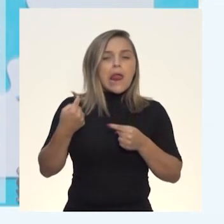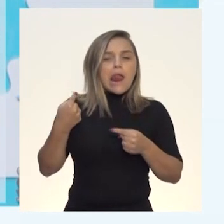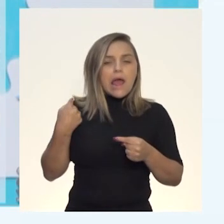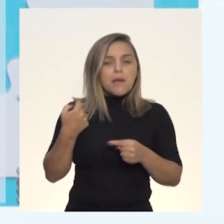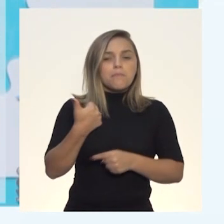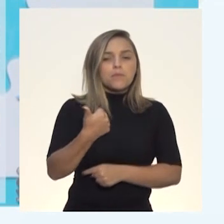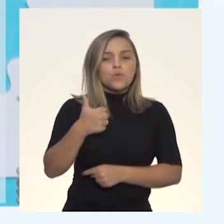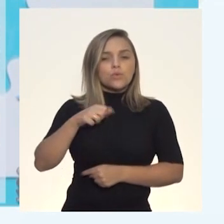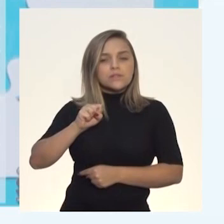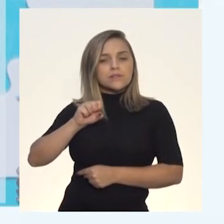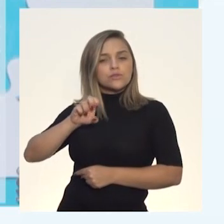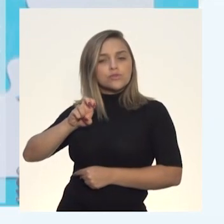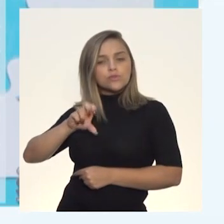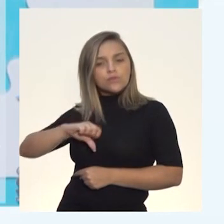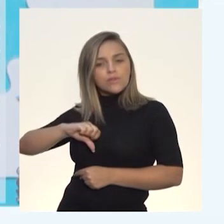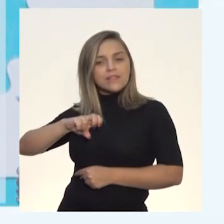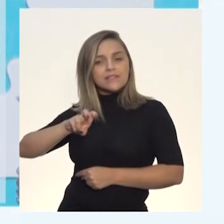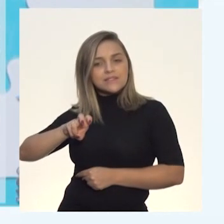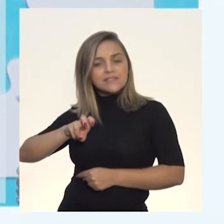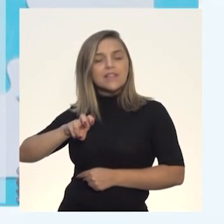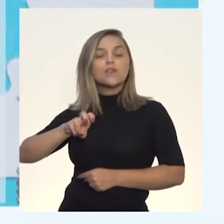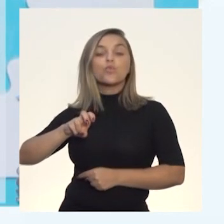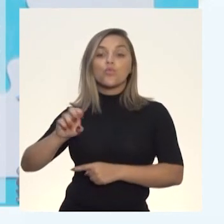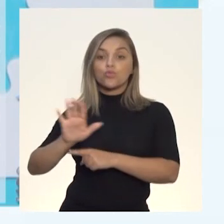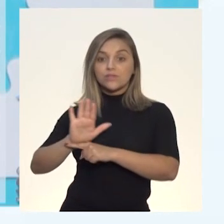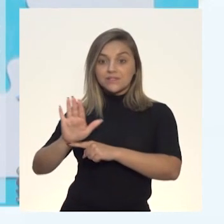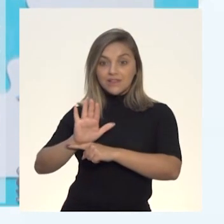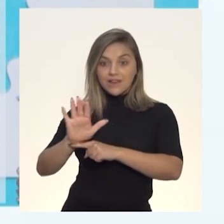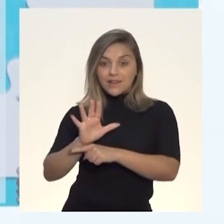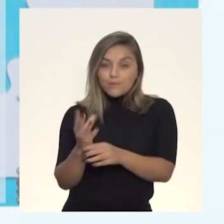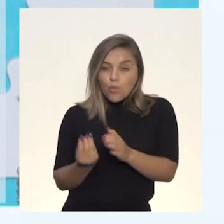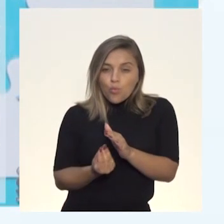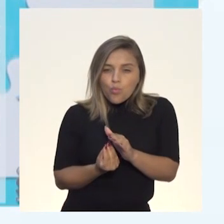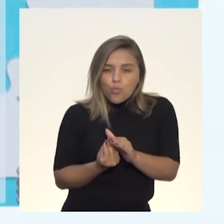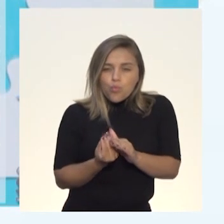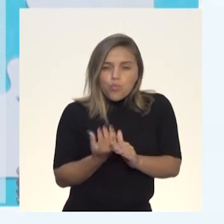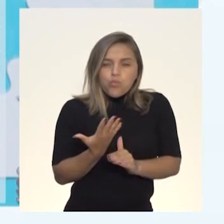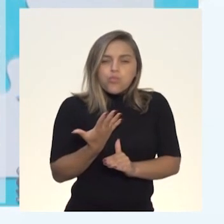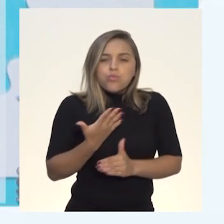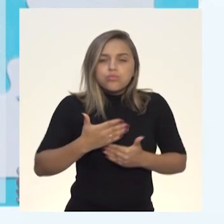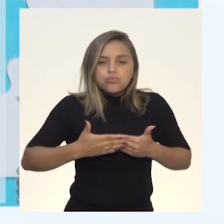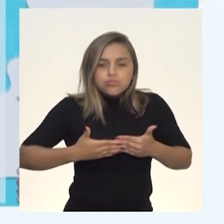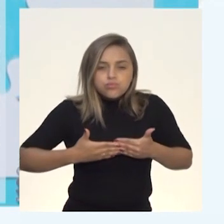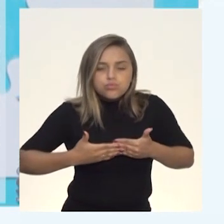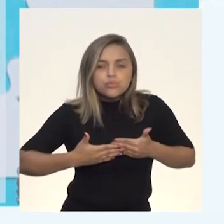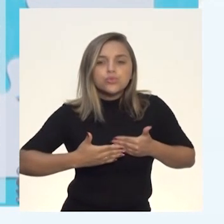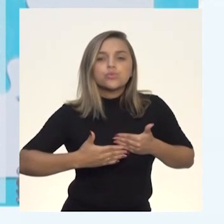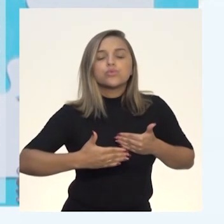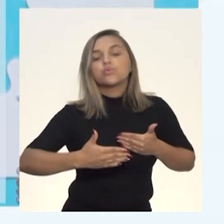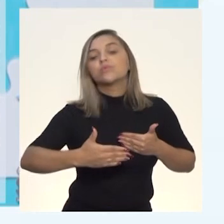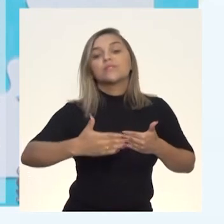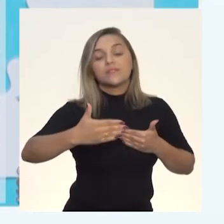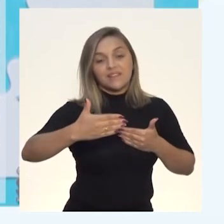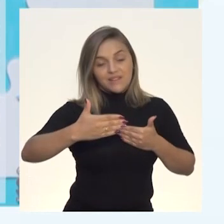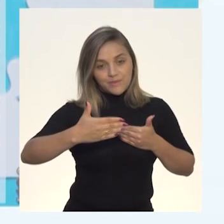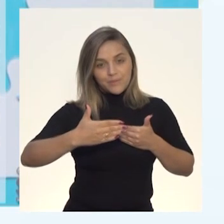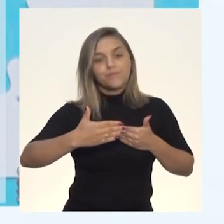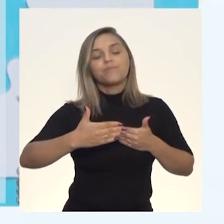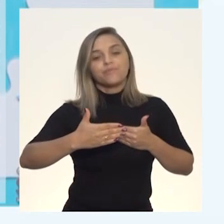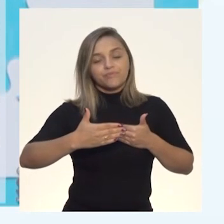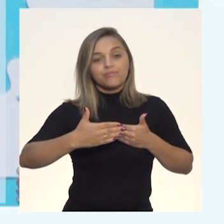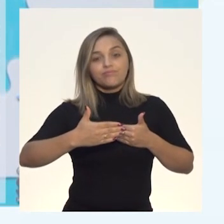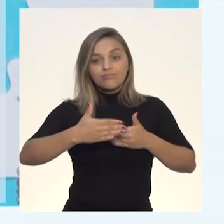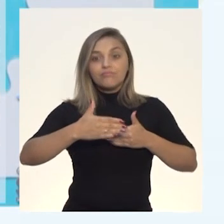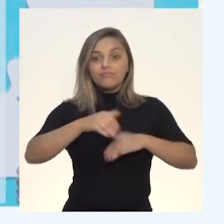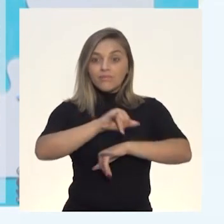1895, quando o cinema começava a adquirir, né, começava a chegar